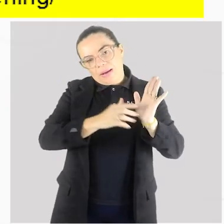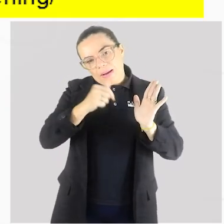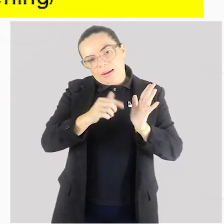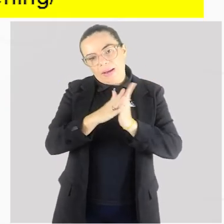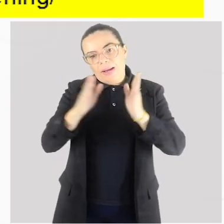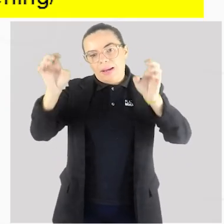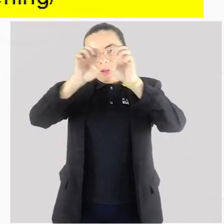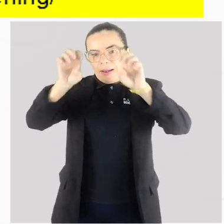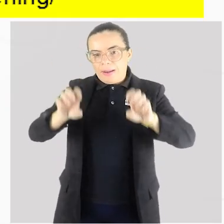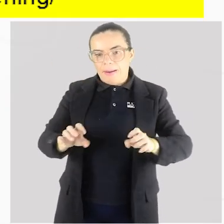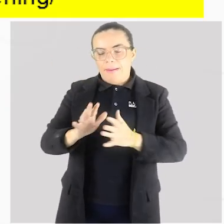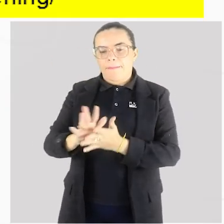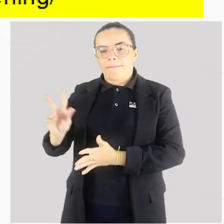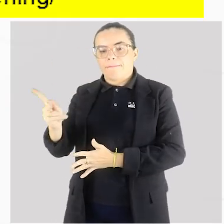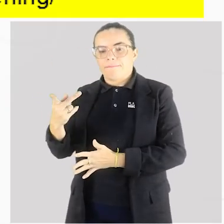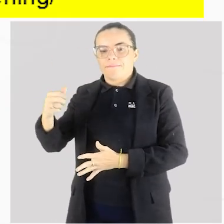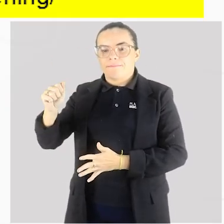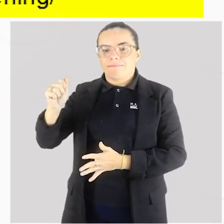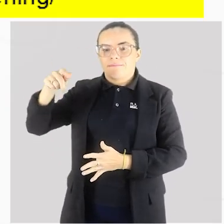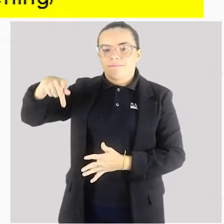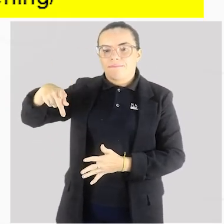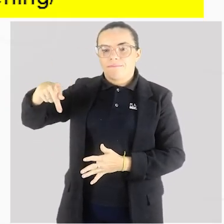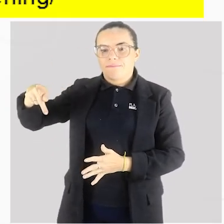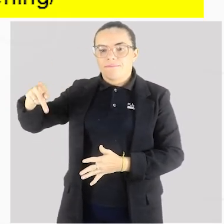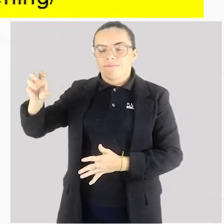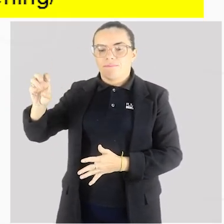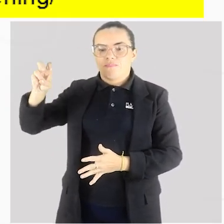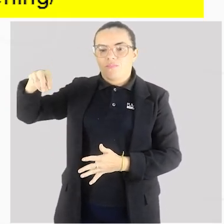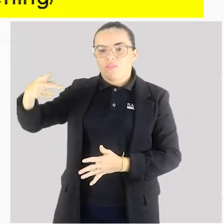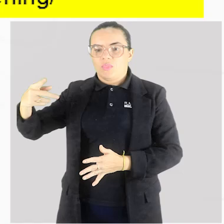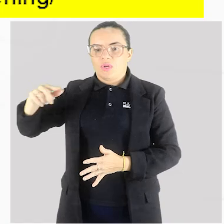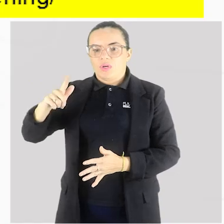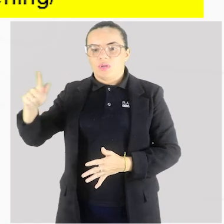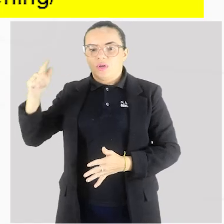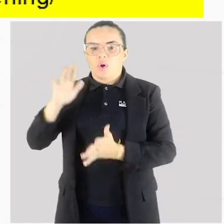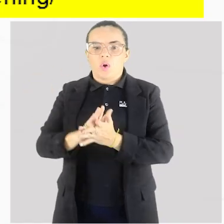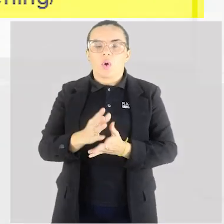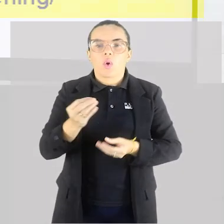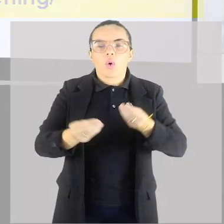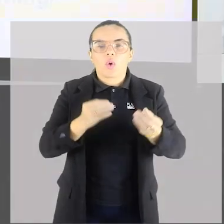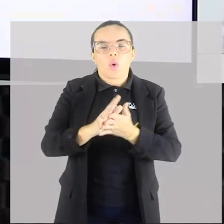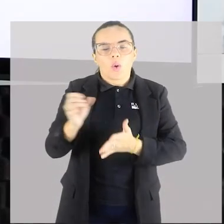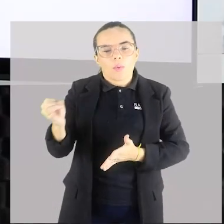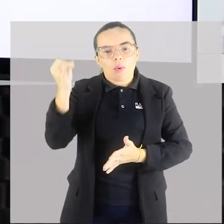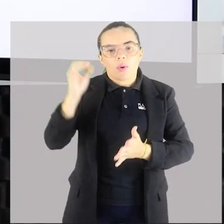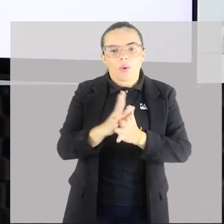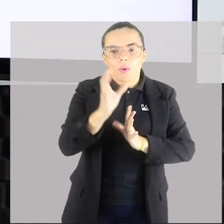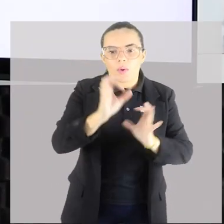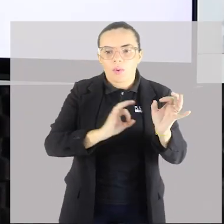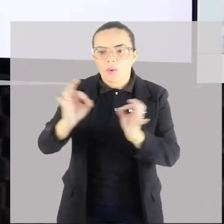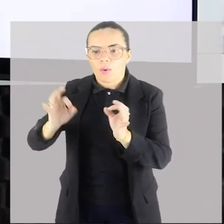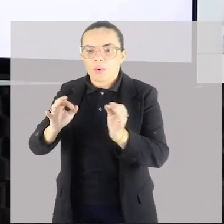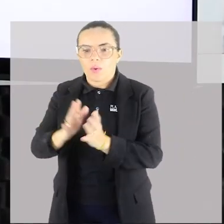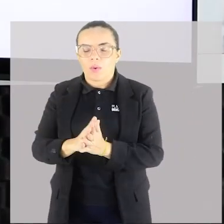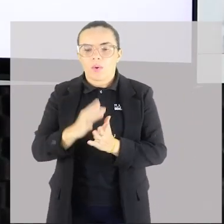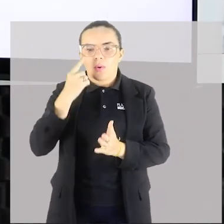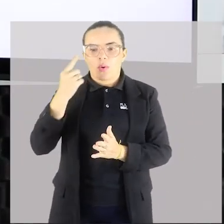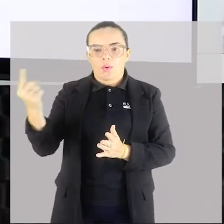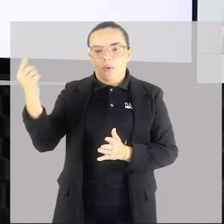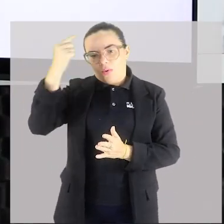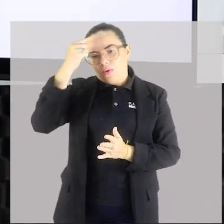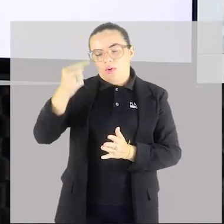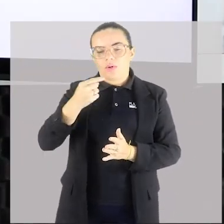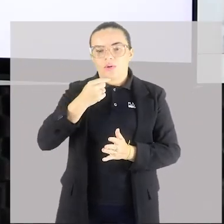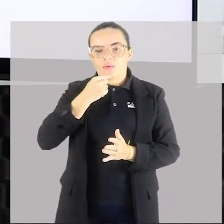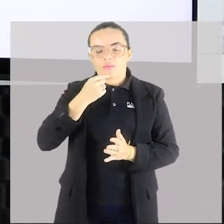Então, o mais importante não é somente a apresentação, mas como ele organiza toda a ficha e a estrutura que ele